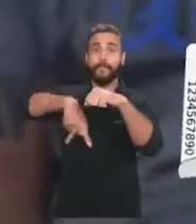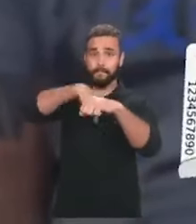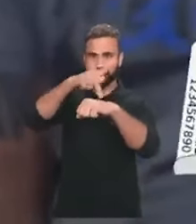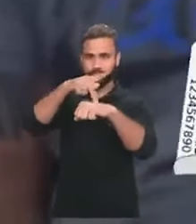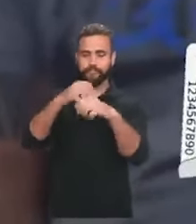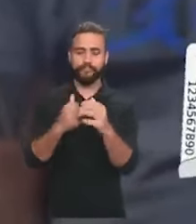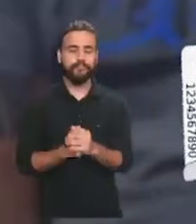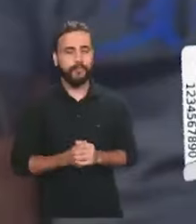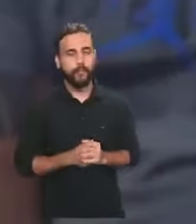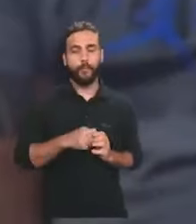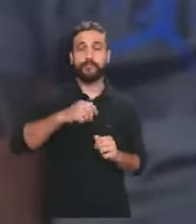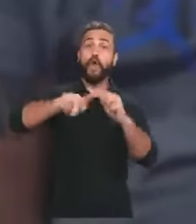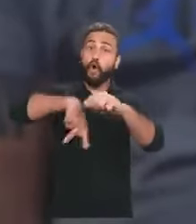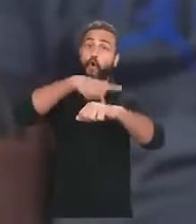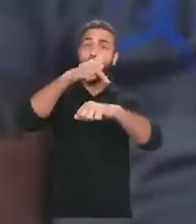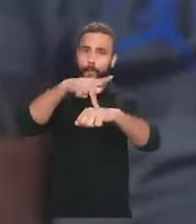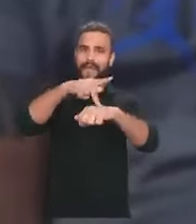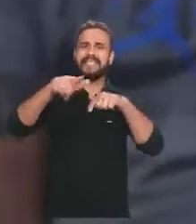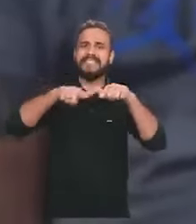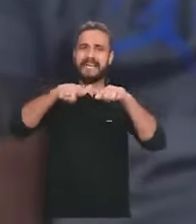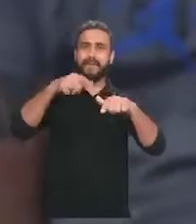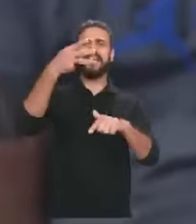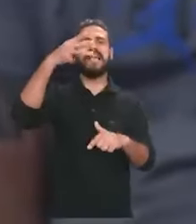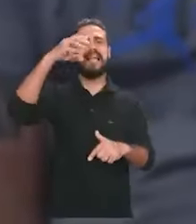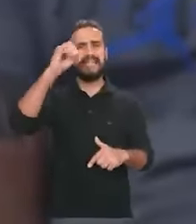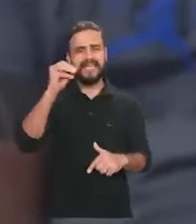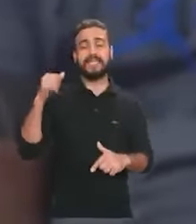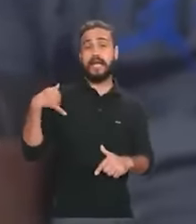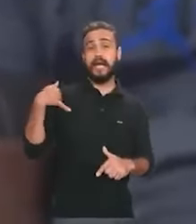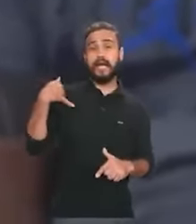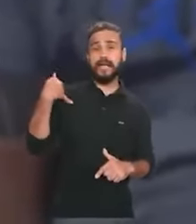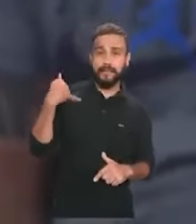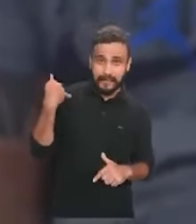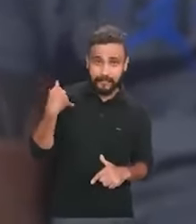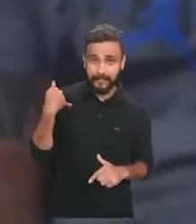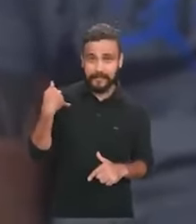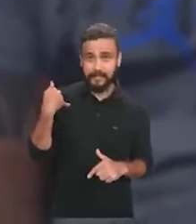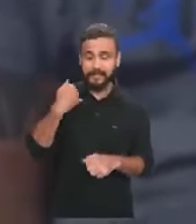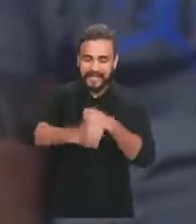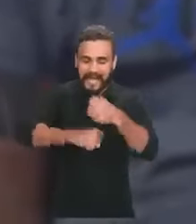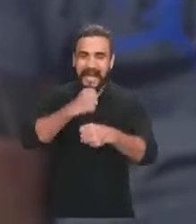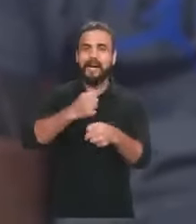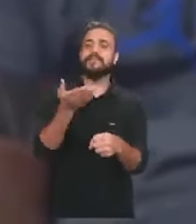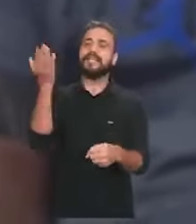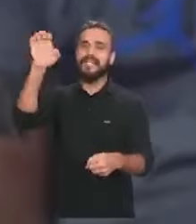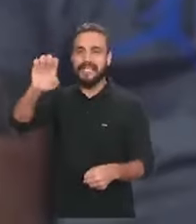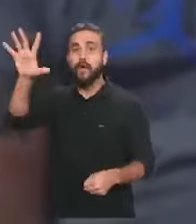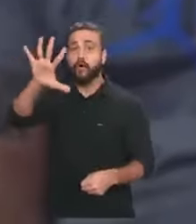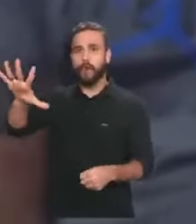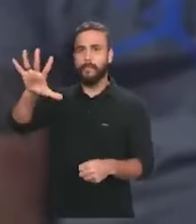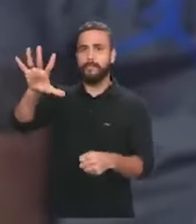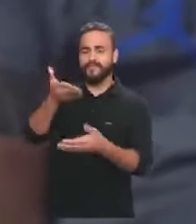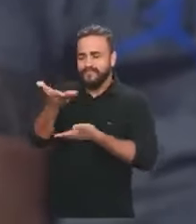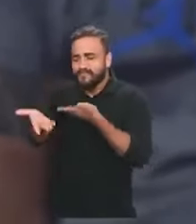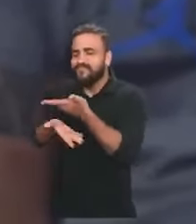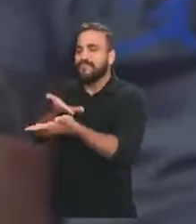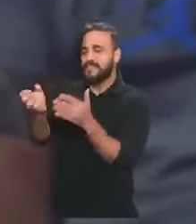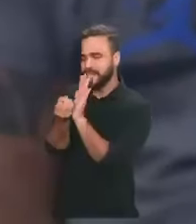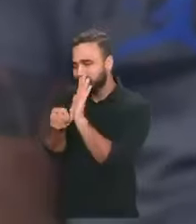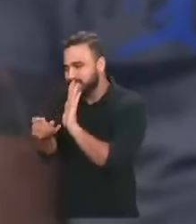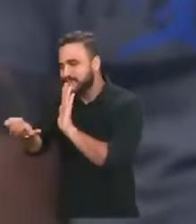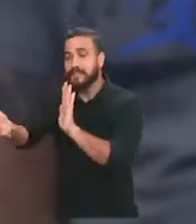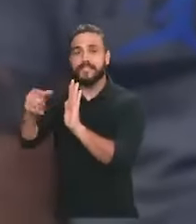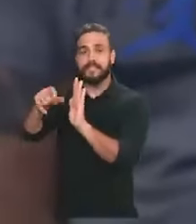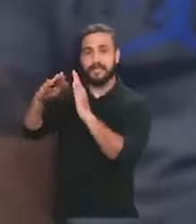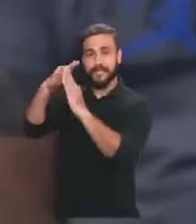30 anos já, entrando nas escolas, evangelizando, compartilhando sobre o evangelho nas escolas e conseguindo conectar os alunos